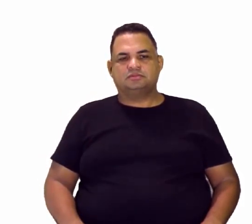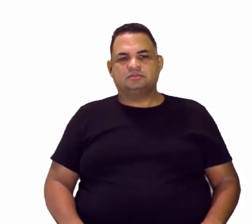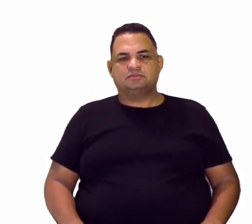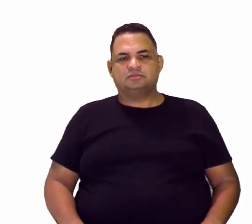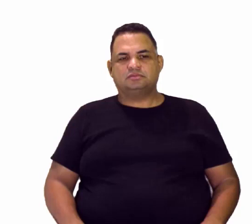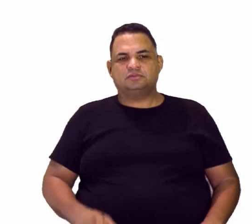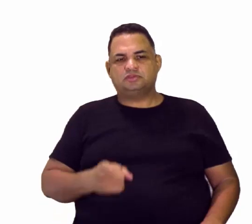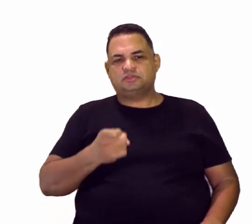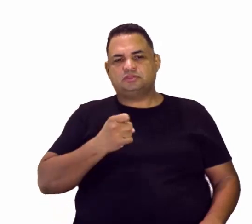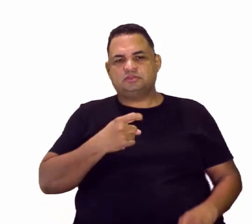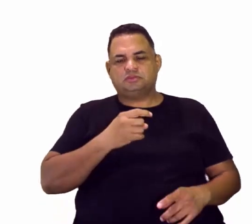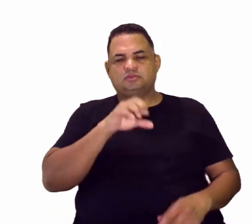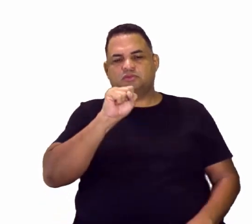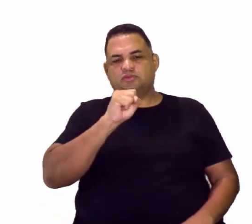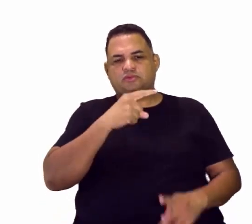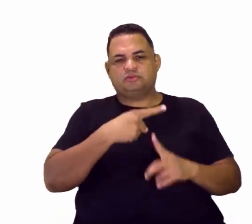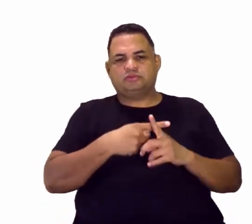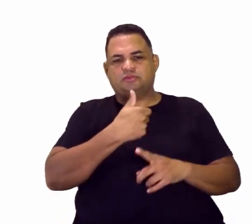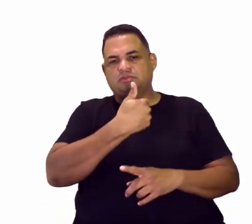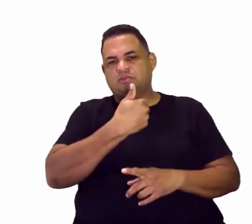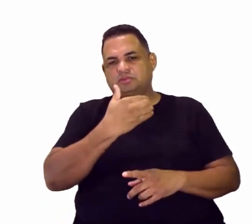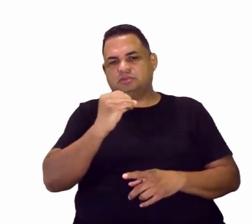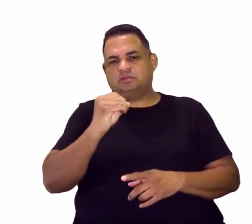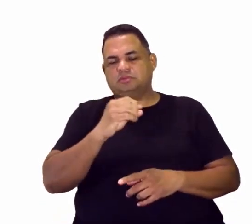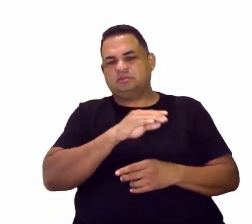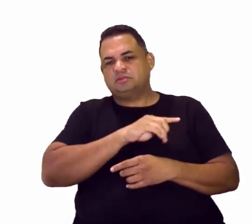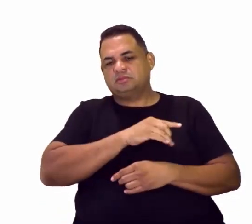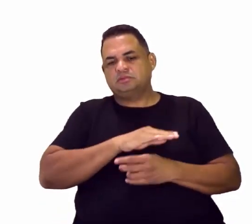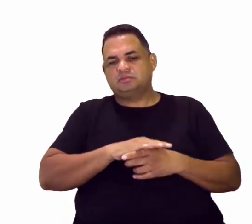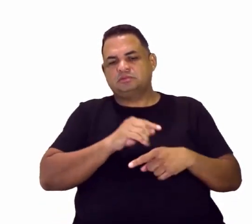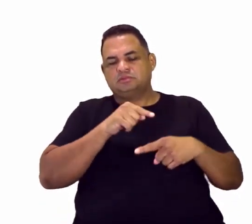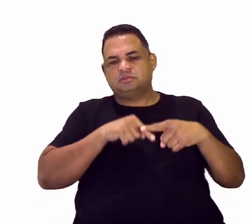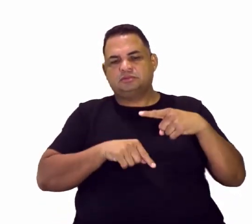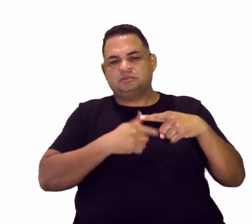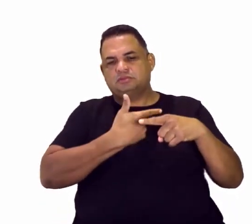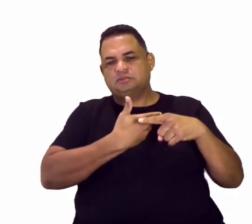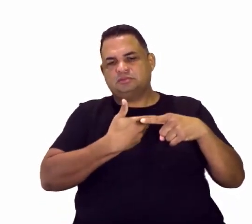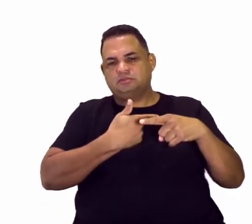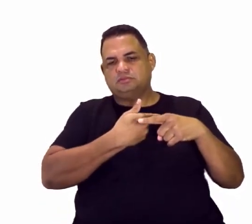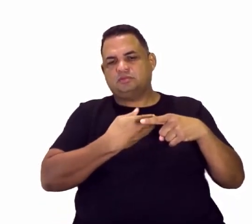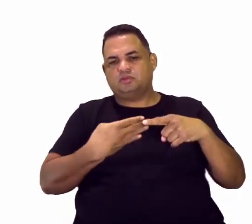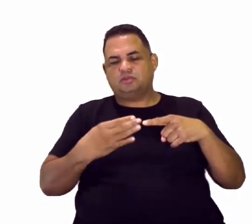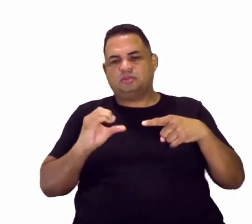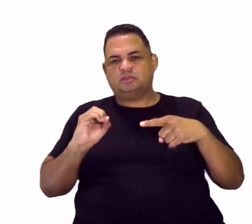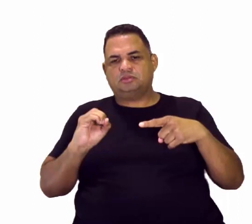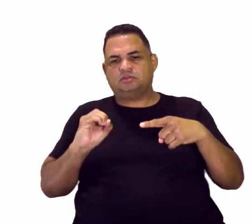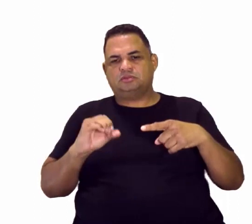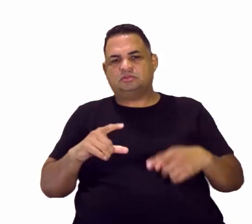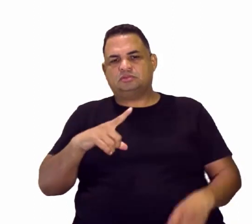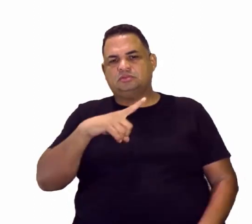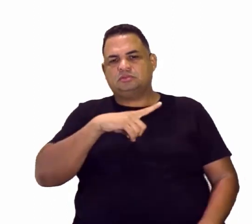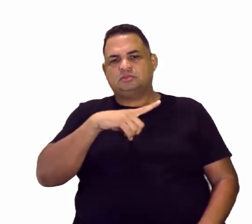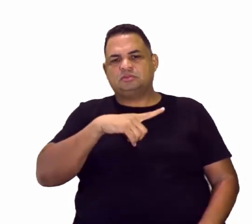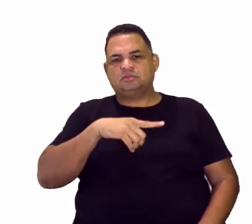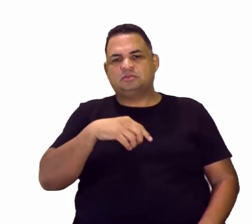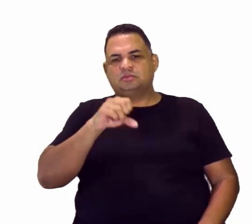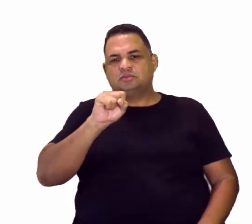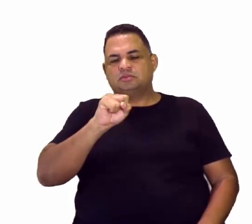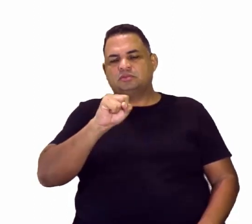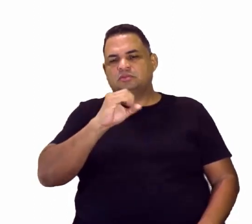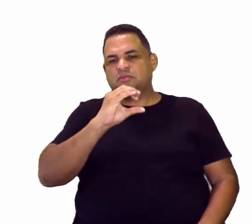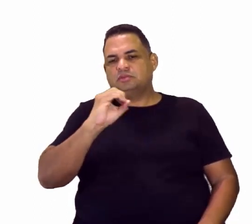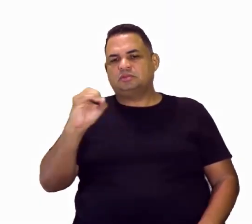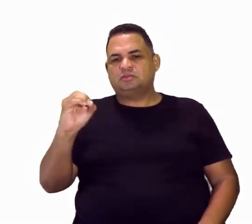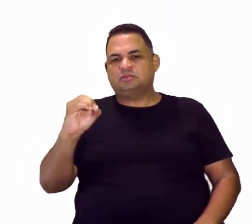8 vezes 100 dividido por 40. Então, nós temos